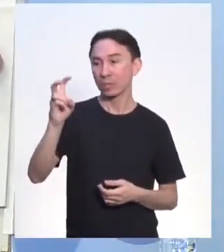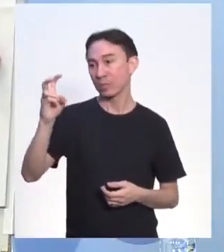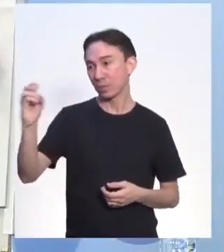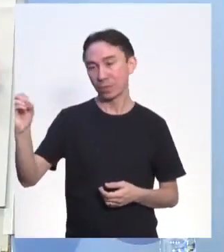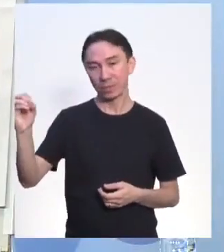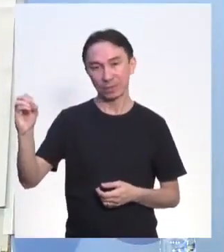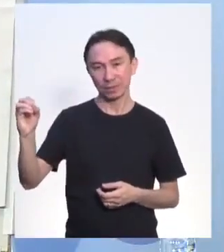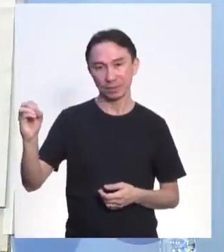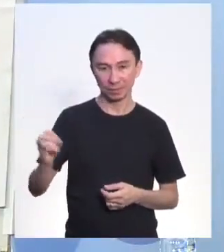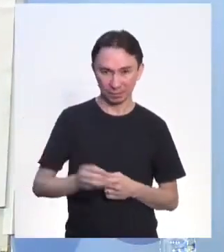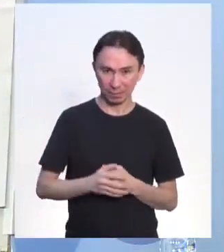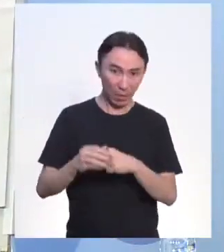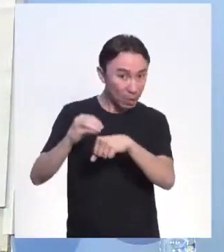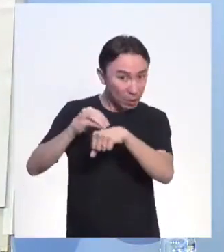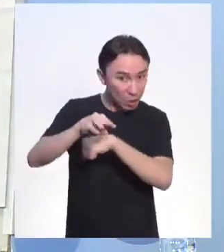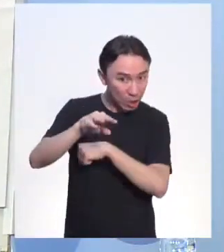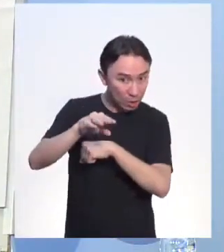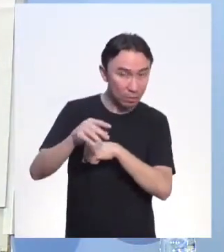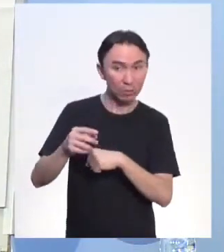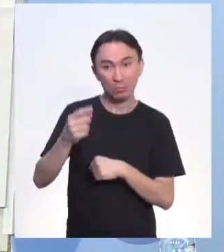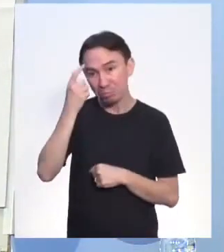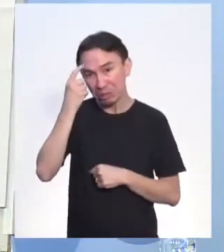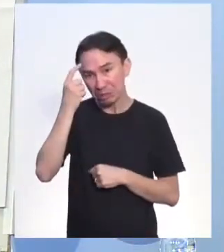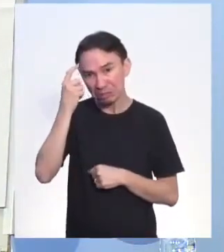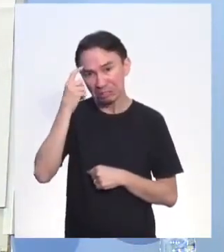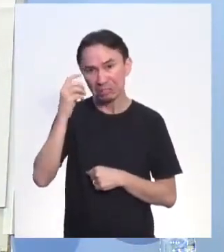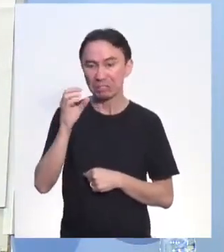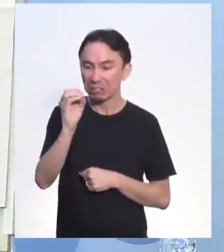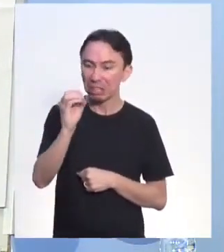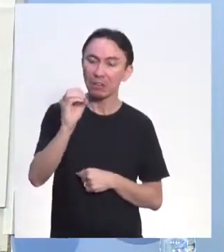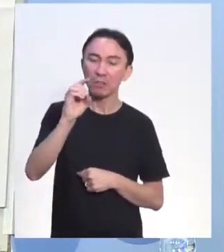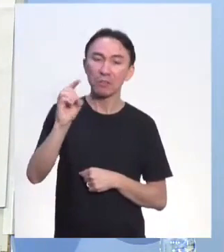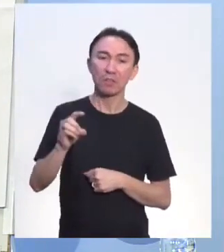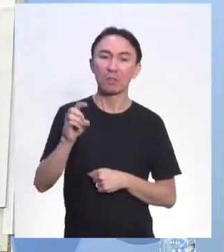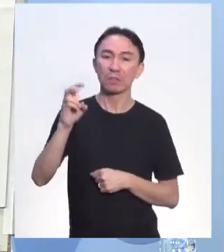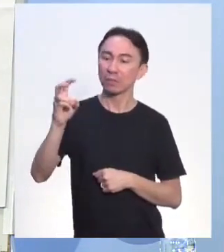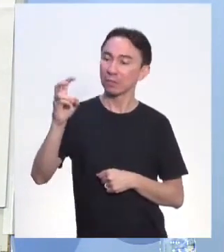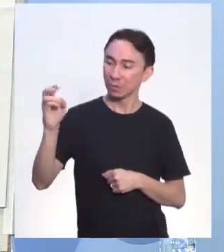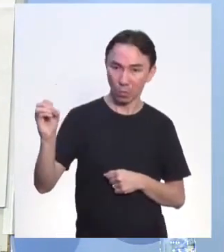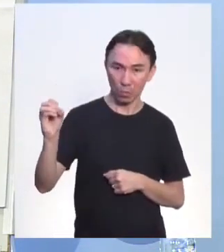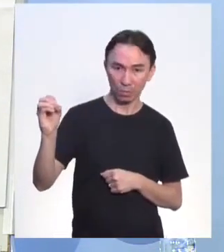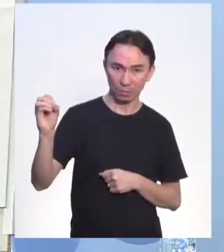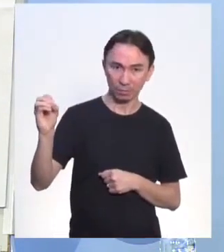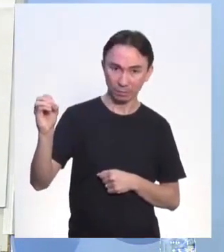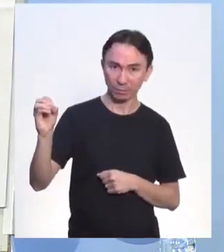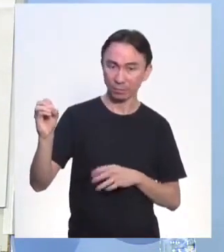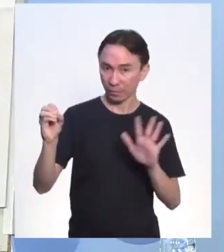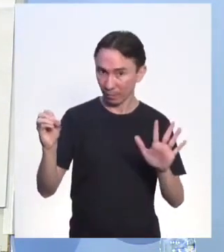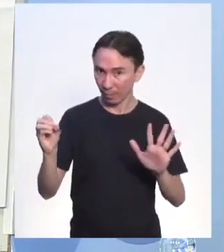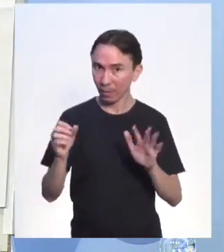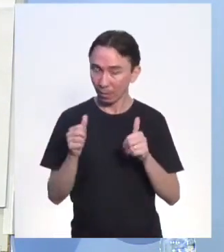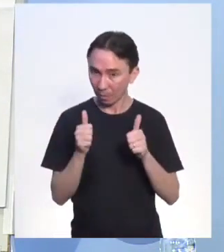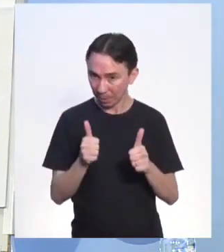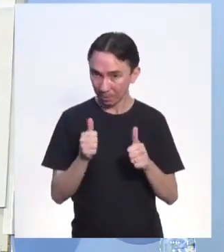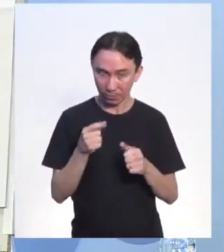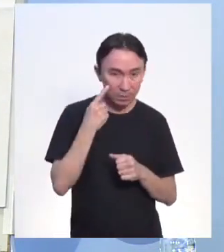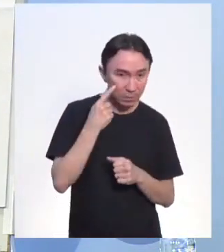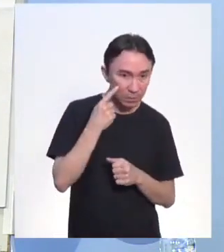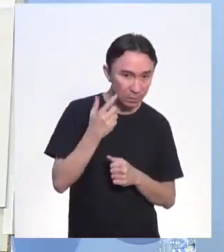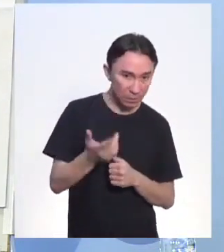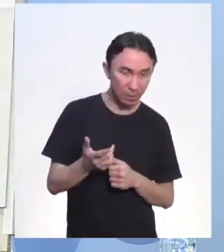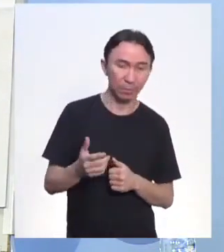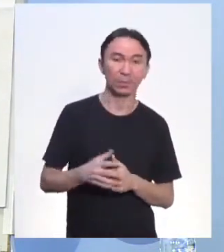em duas casas aqui, tá? Claro que se você estivesse fazendo um vestibular, a resposta seria 0,5 se fosse em decimal, que tivesse